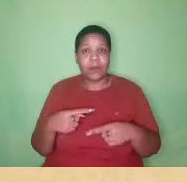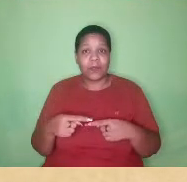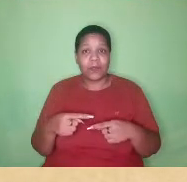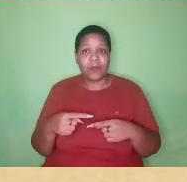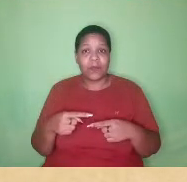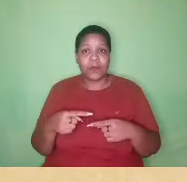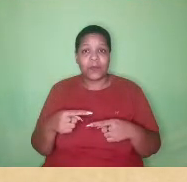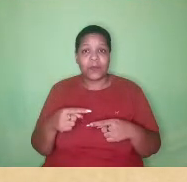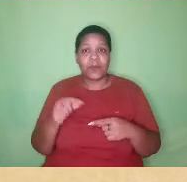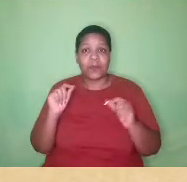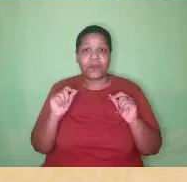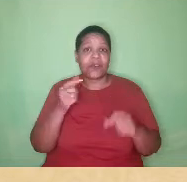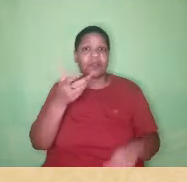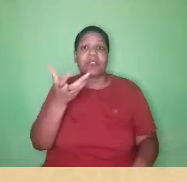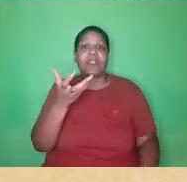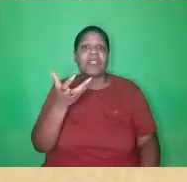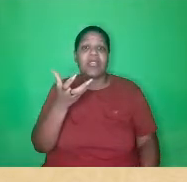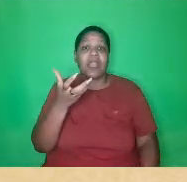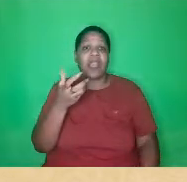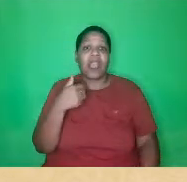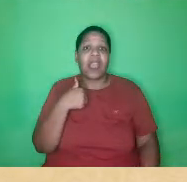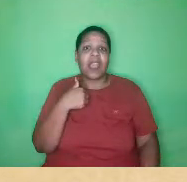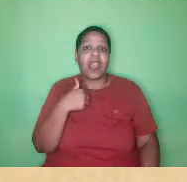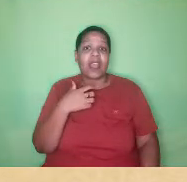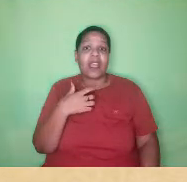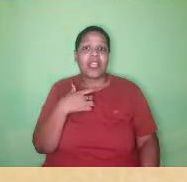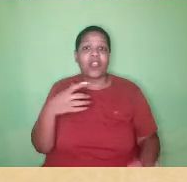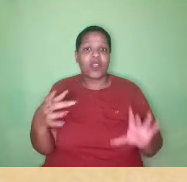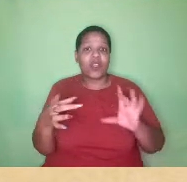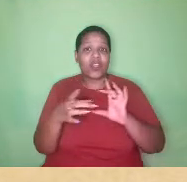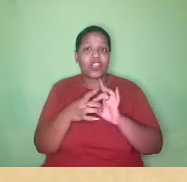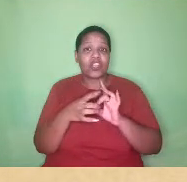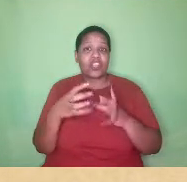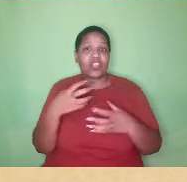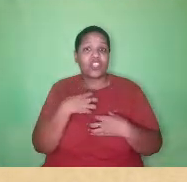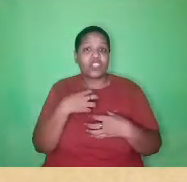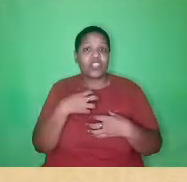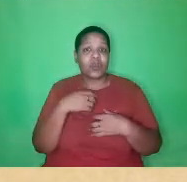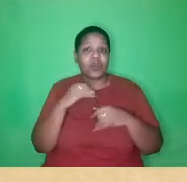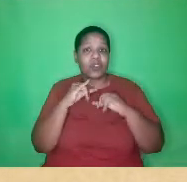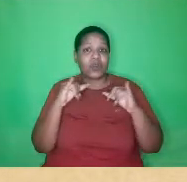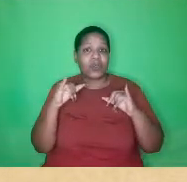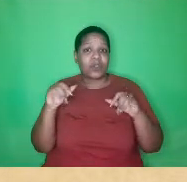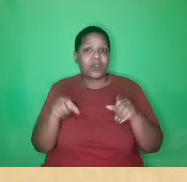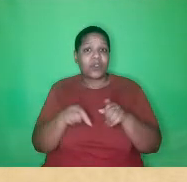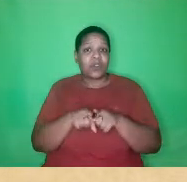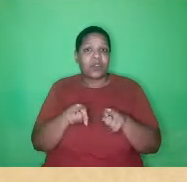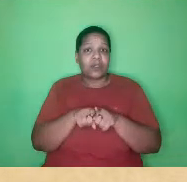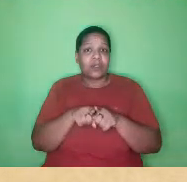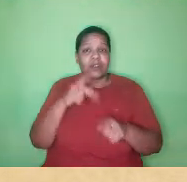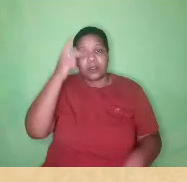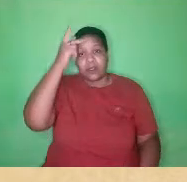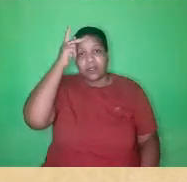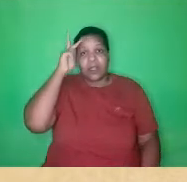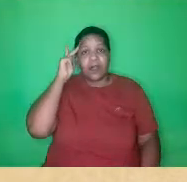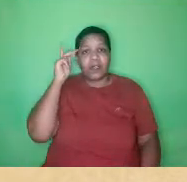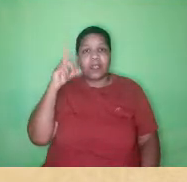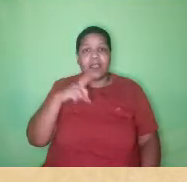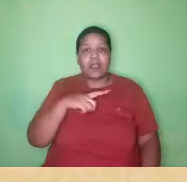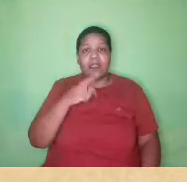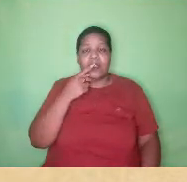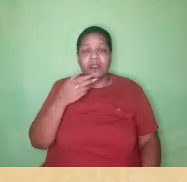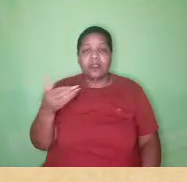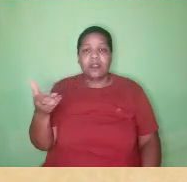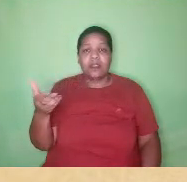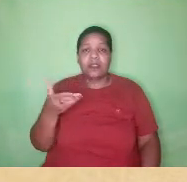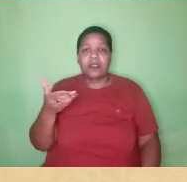o que vocês querem, de alguma maneira, conectar com esse tipo de informação que a gente pode estar trazendo e também do sentido de